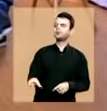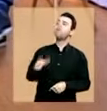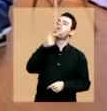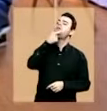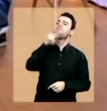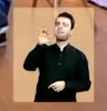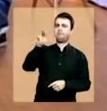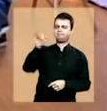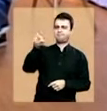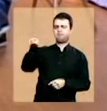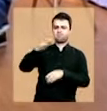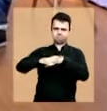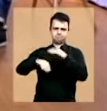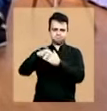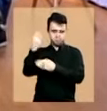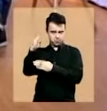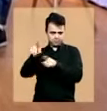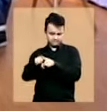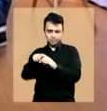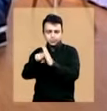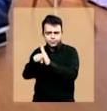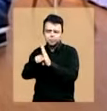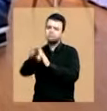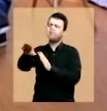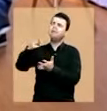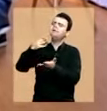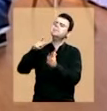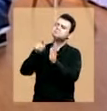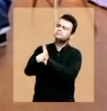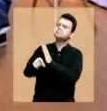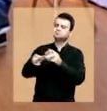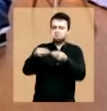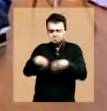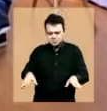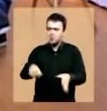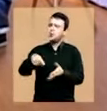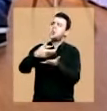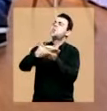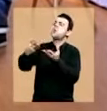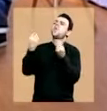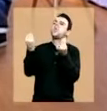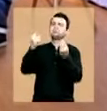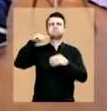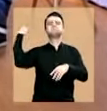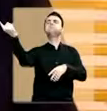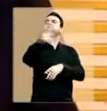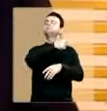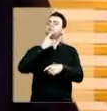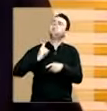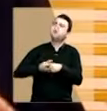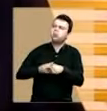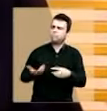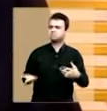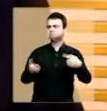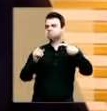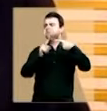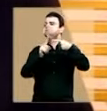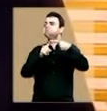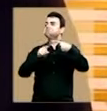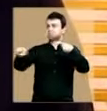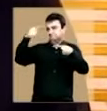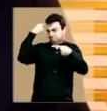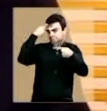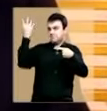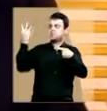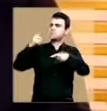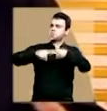você que é biólogo e pesquisador no assunto, qual que é a gênese desse desperdício de uma forma geral? É pela falta da sensação